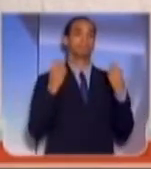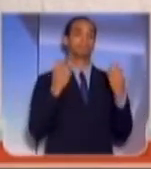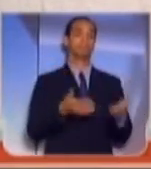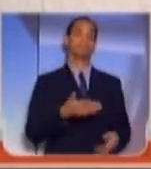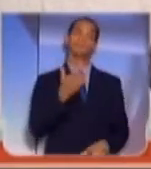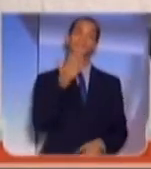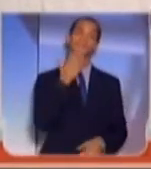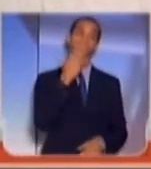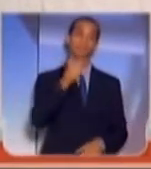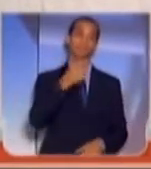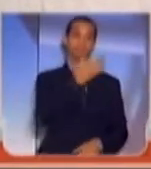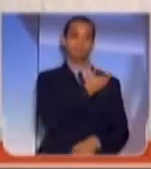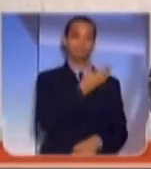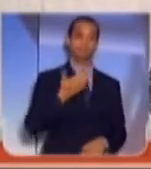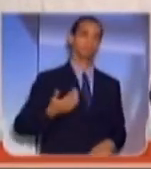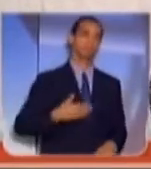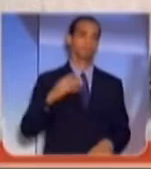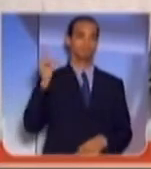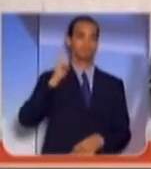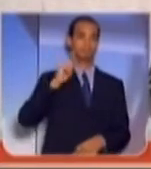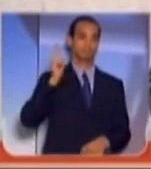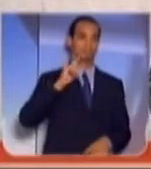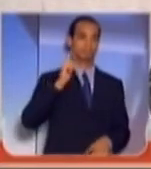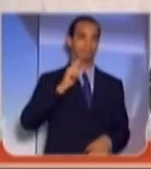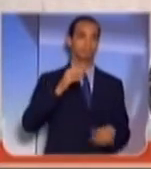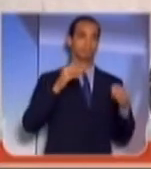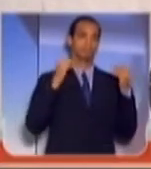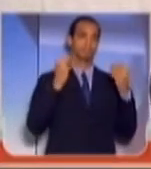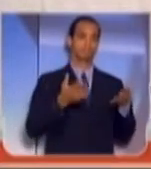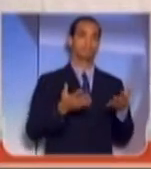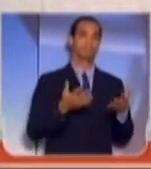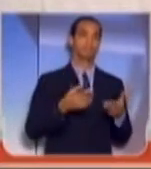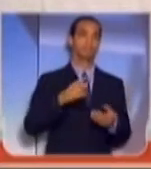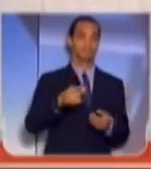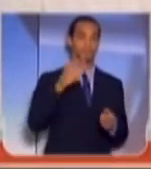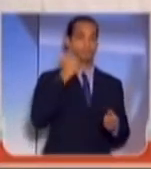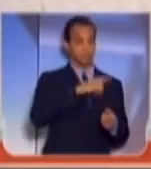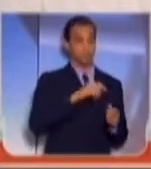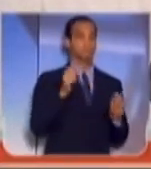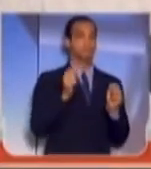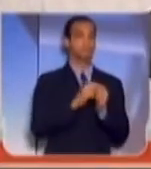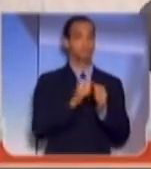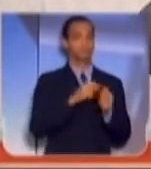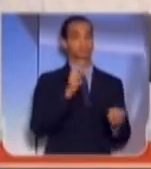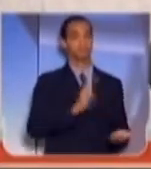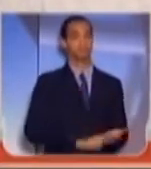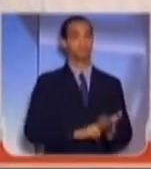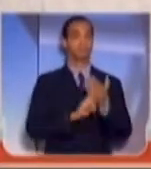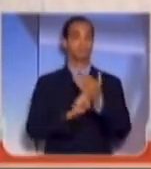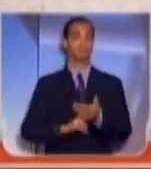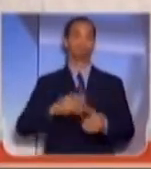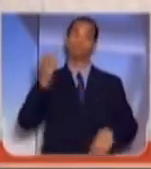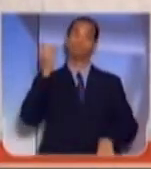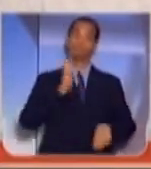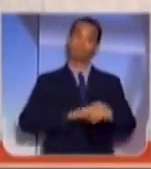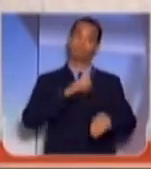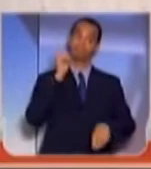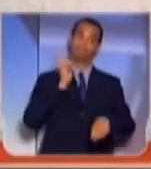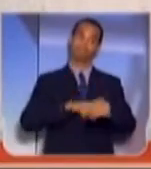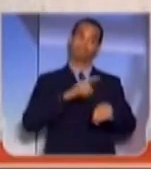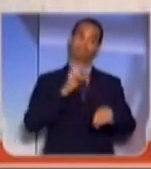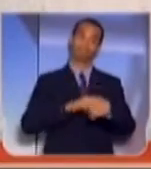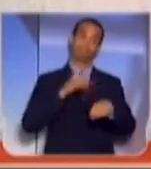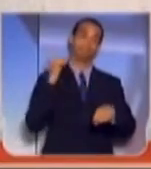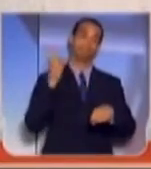o brado do governo do governador Geraldo Alckmin para que encaminho repito em caráter de